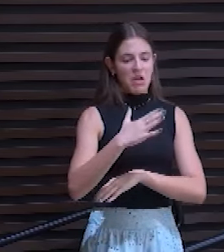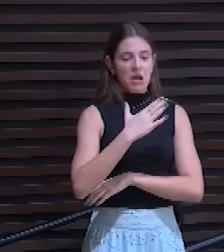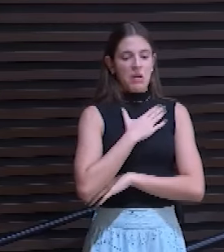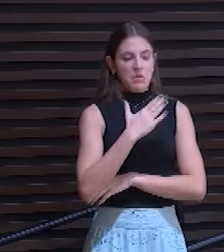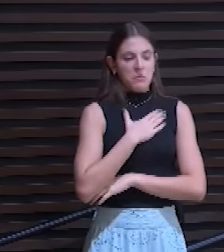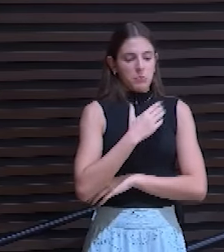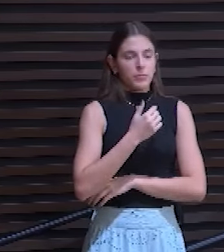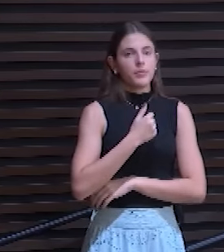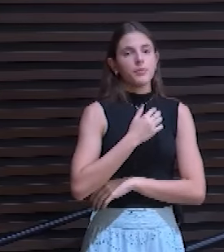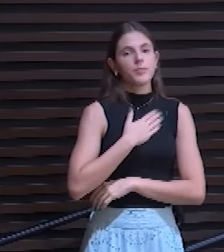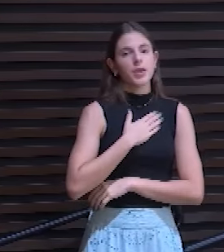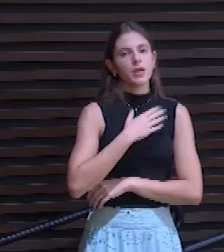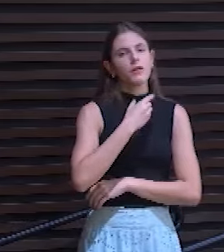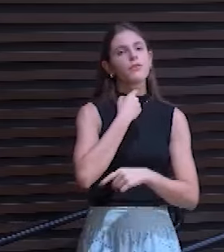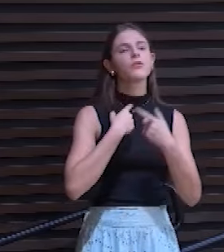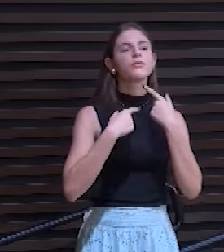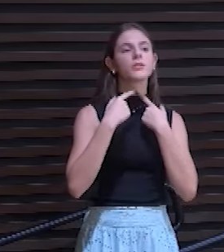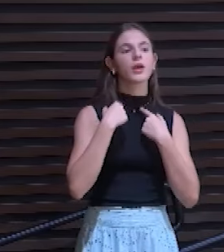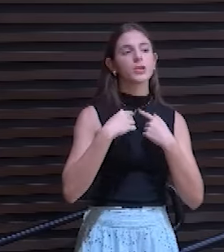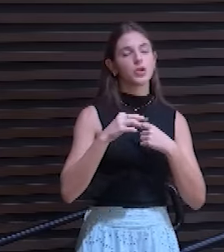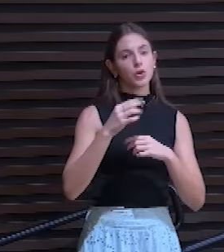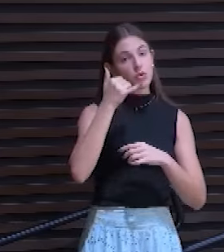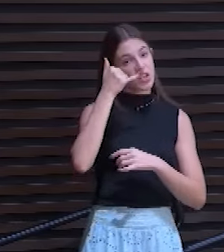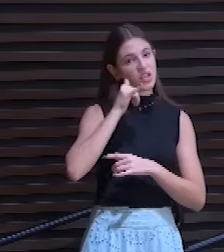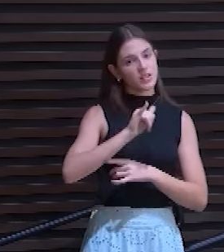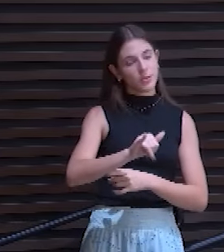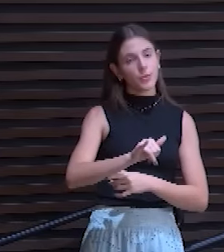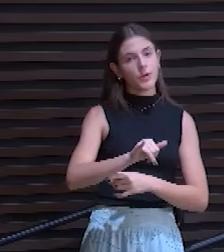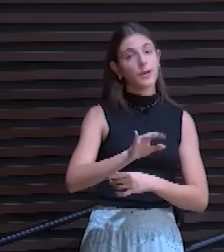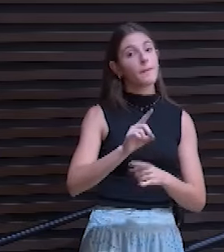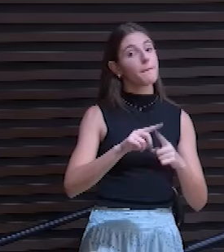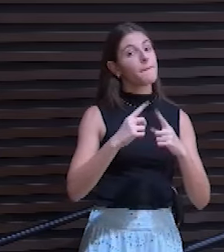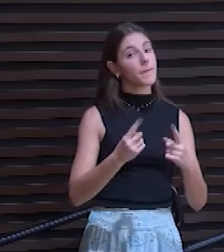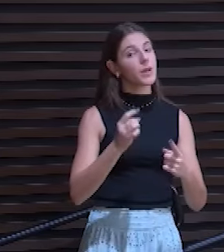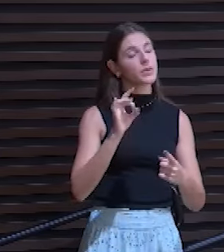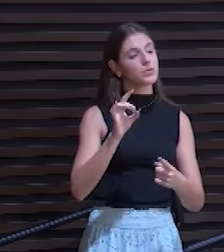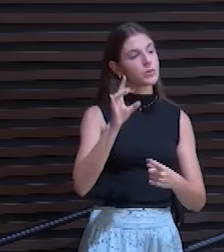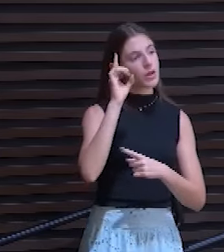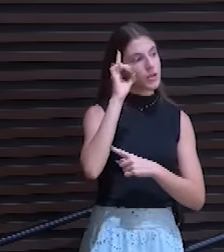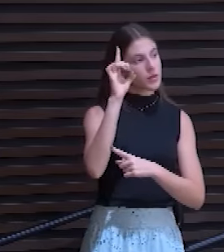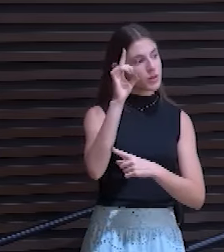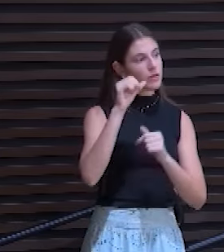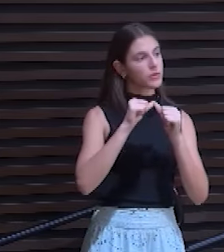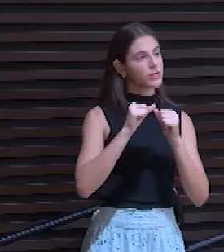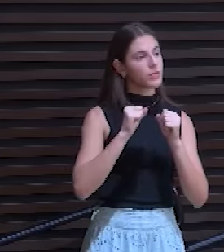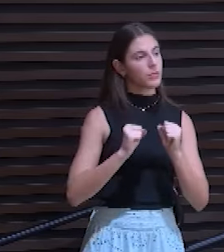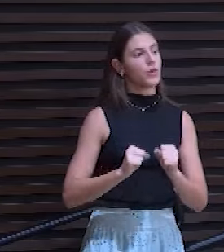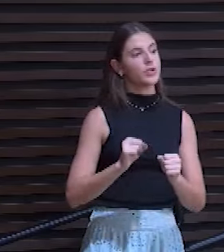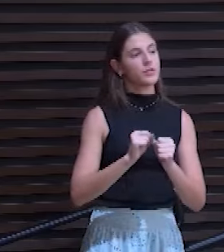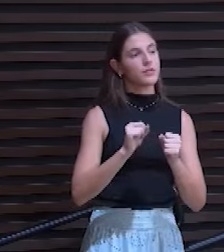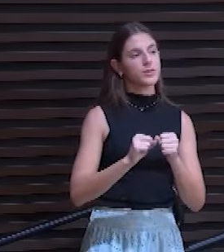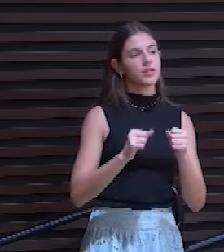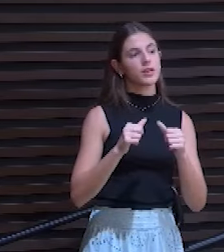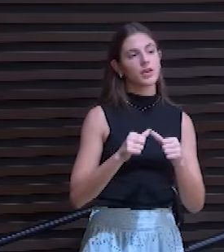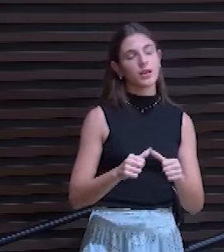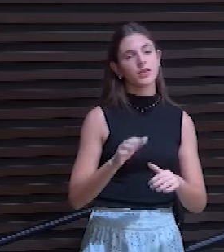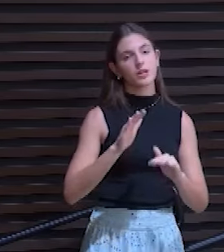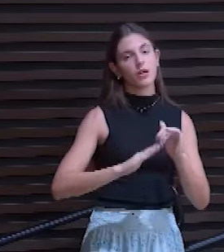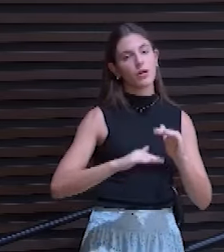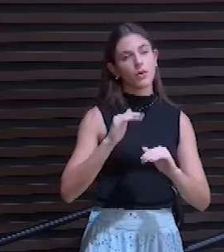fazer essa obra tão maravilhosa na nossa vida. Então, a tarefa de criar filhos, que é apropriada